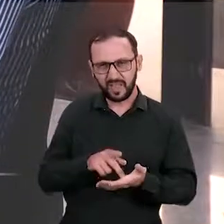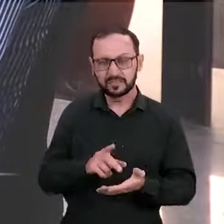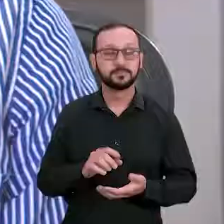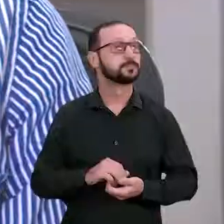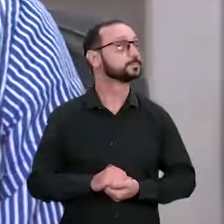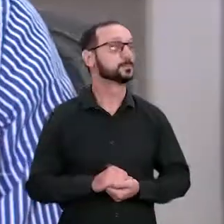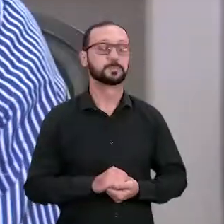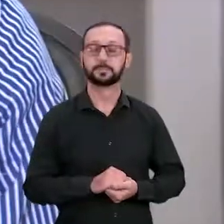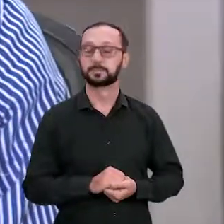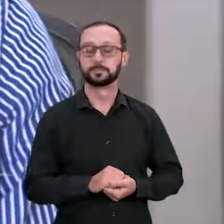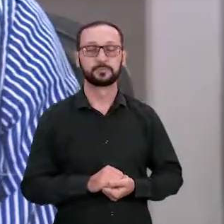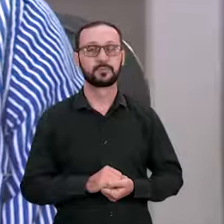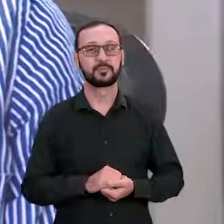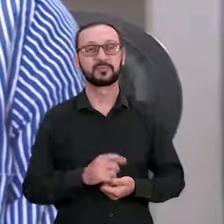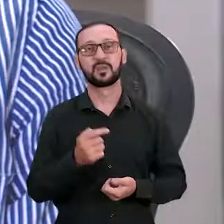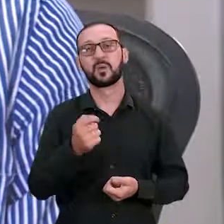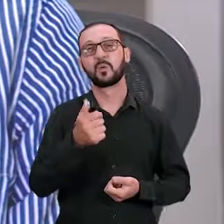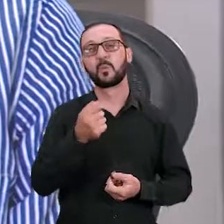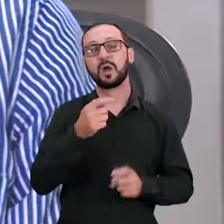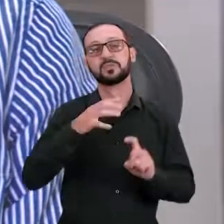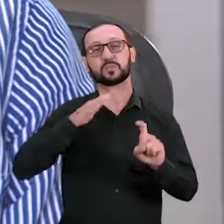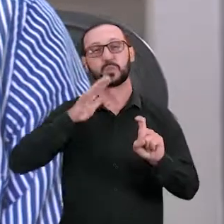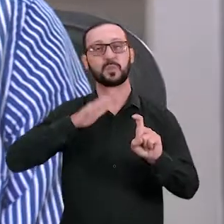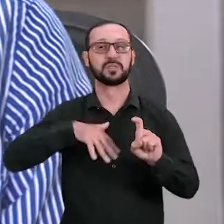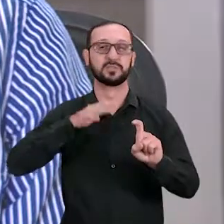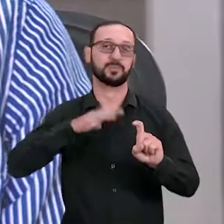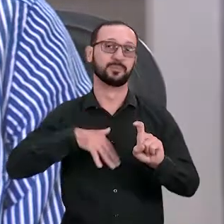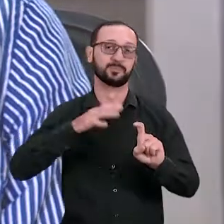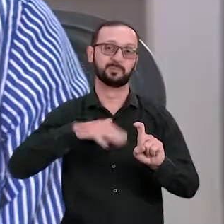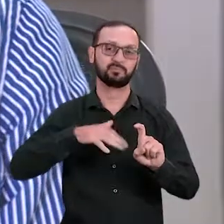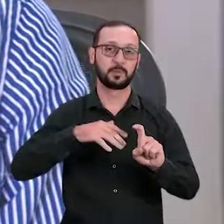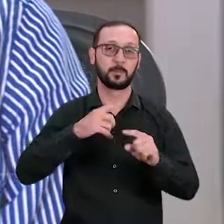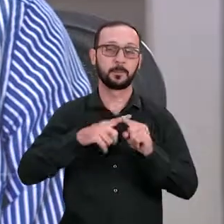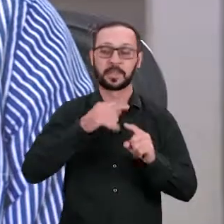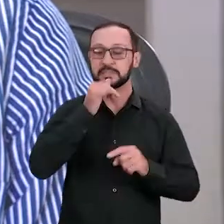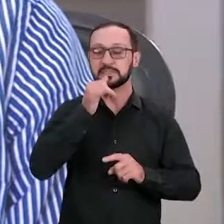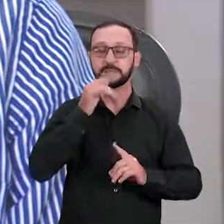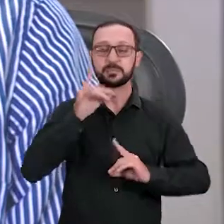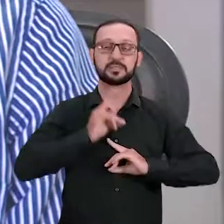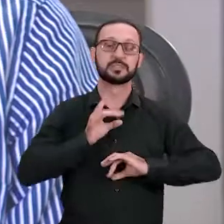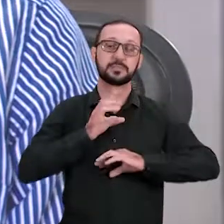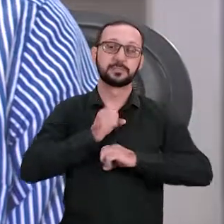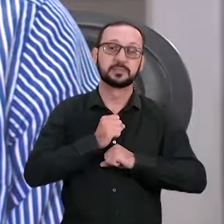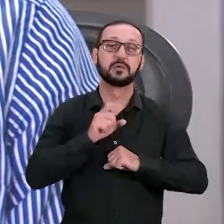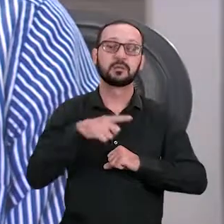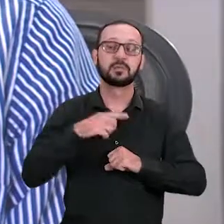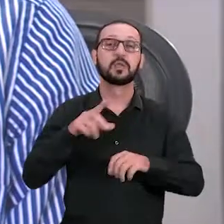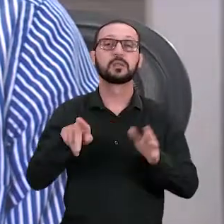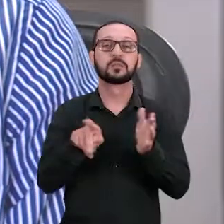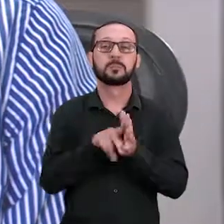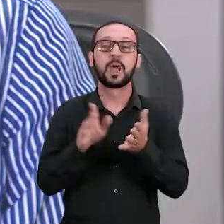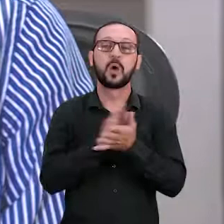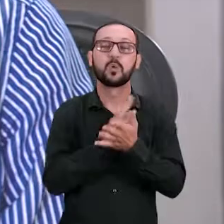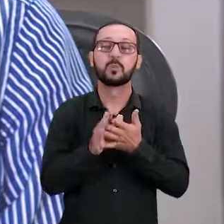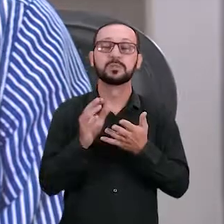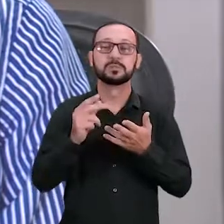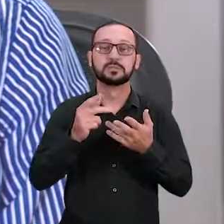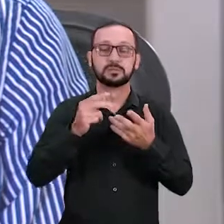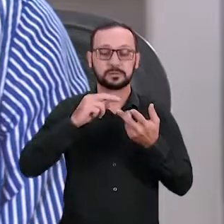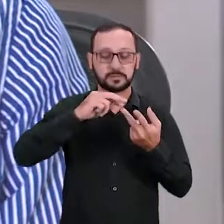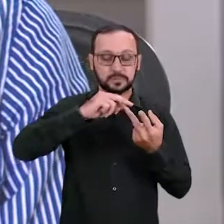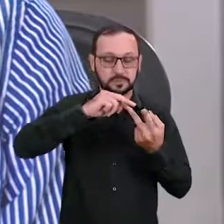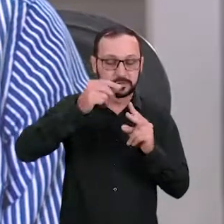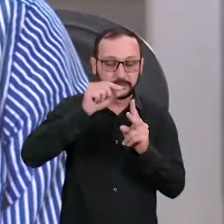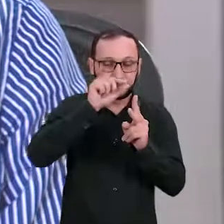verdade, né? Isso é quase que um mito, porque a depressão a gente sabe que tem o componente genético, ou seja, a